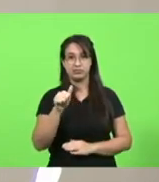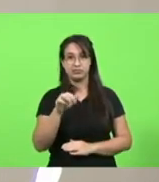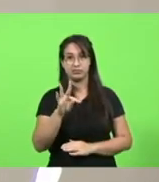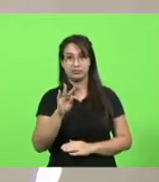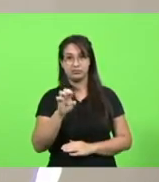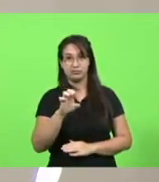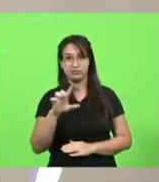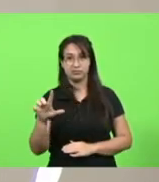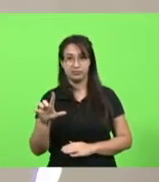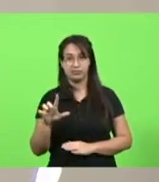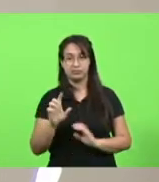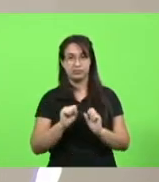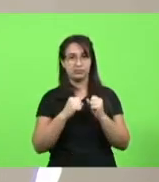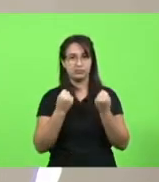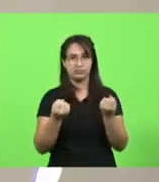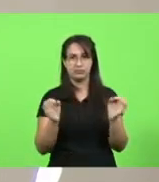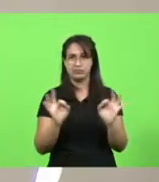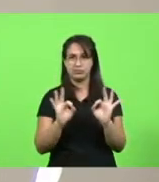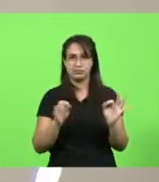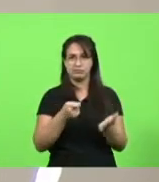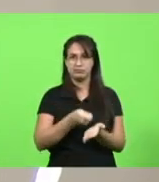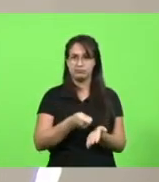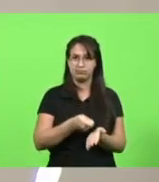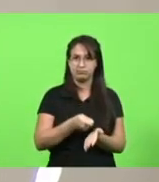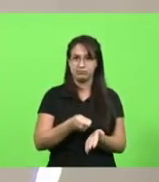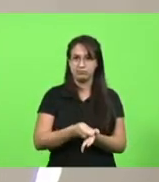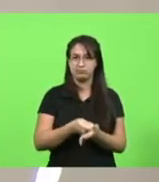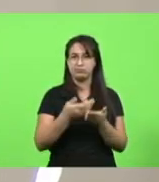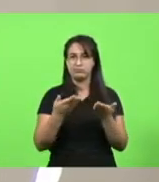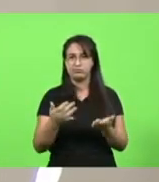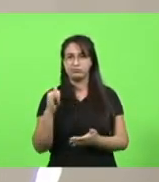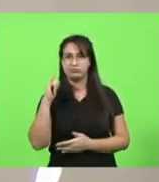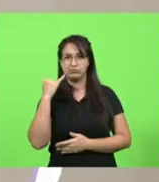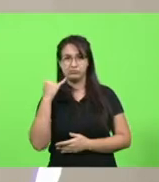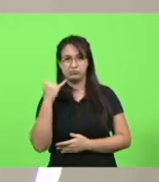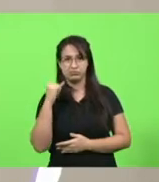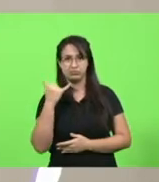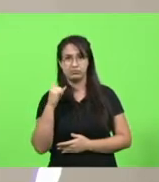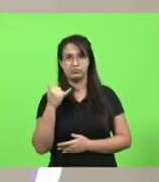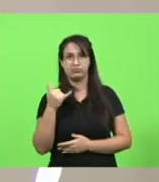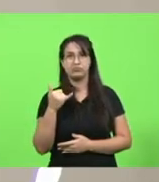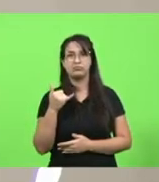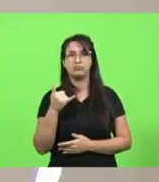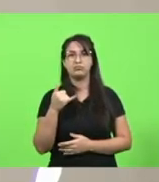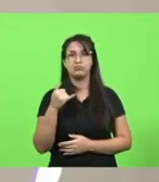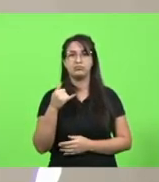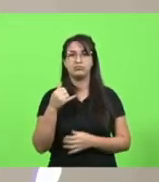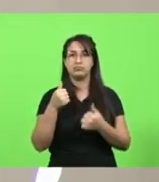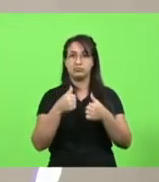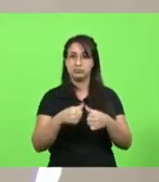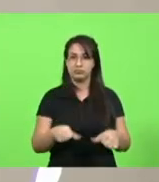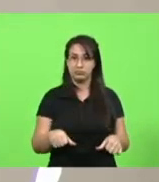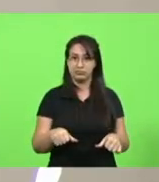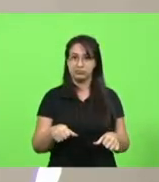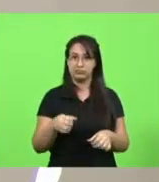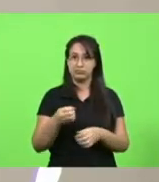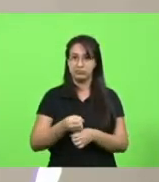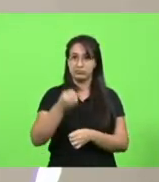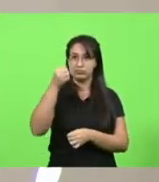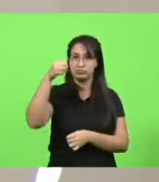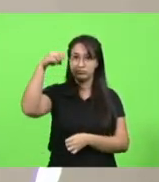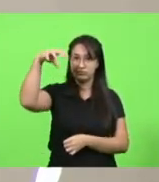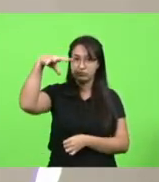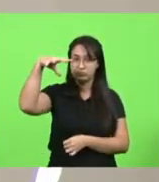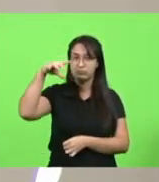meça esforços em cobrar às operadoras de telefonia móvel a instalação de uma antena no bairro